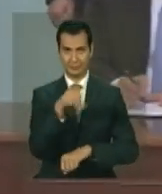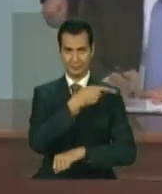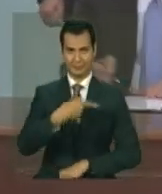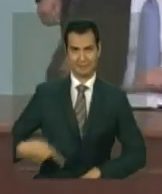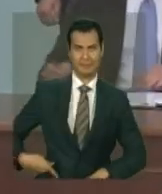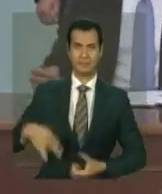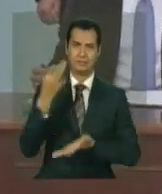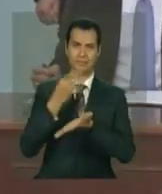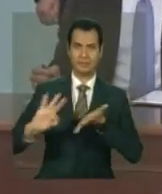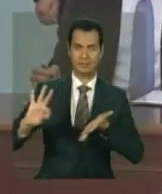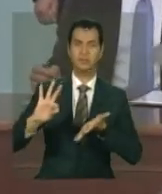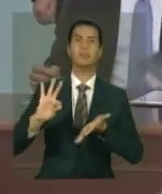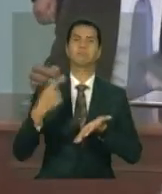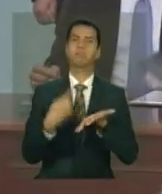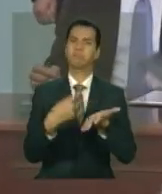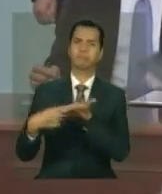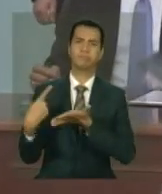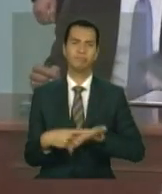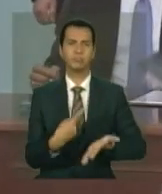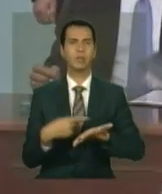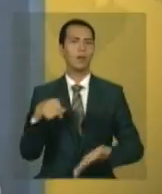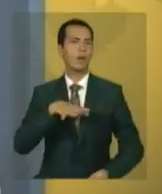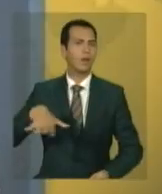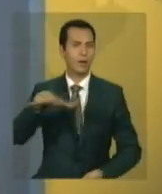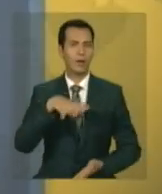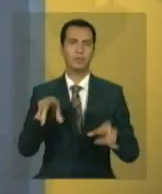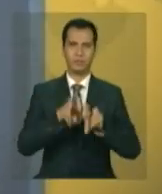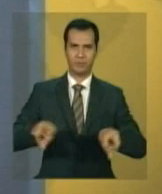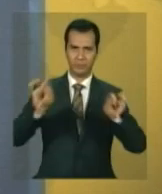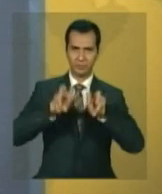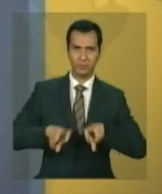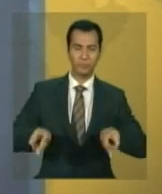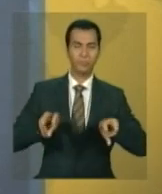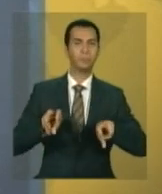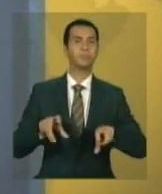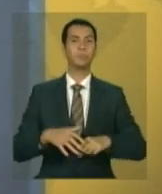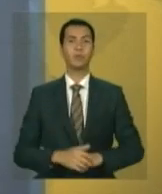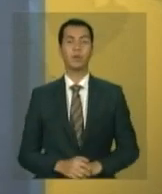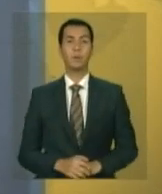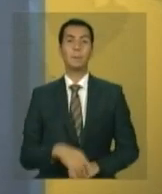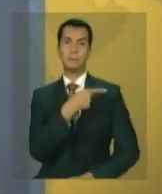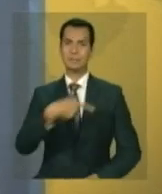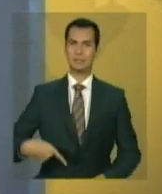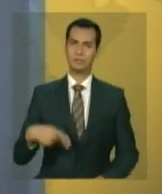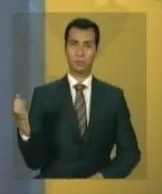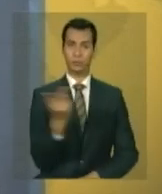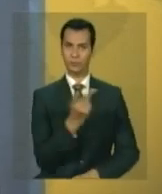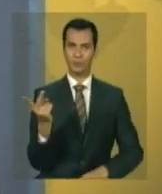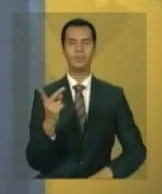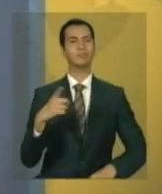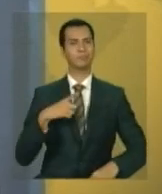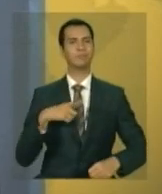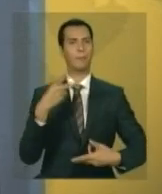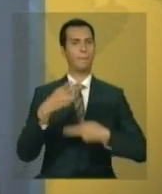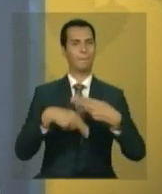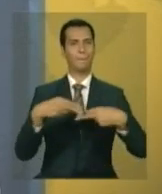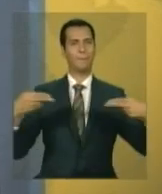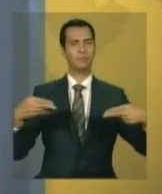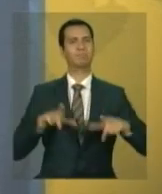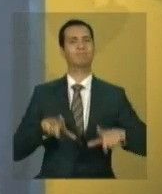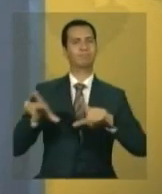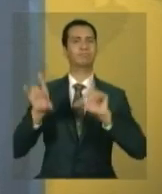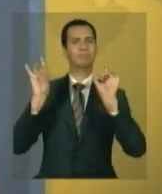cooperação econômica na área da informática. Os dois presidentes trocaram homenagens. A presidenta Dilma Rousseff